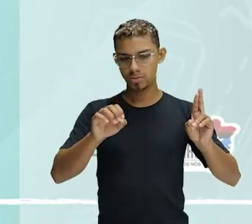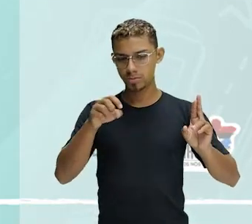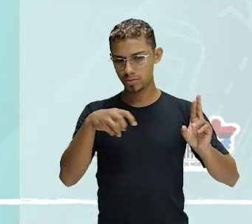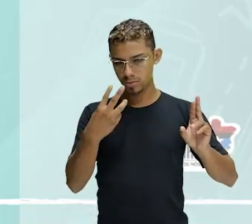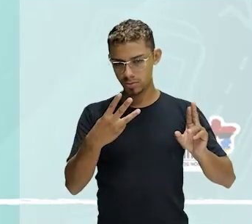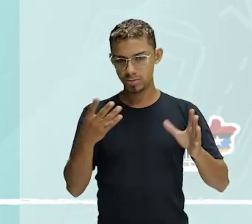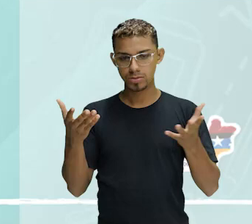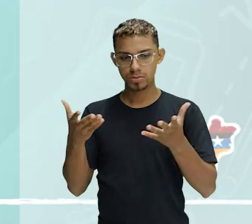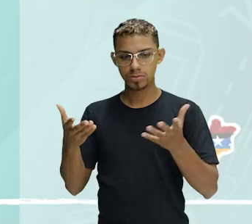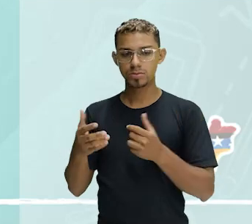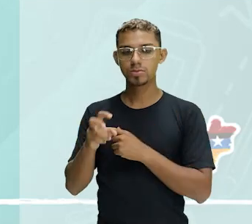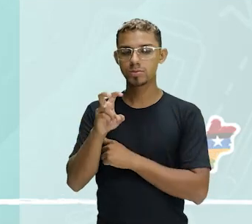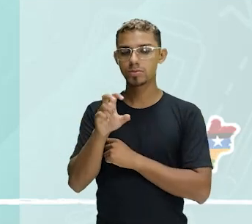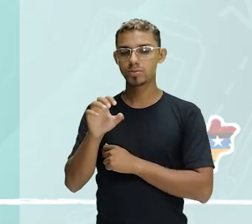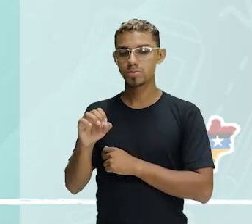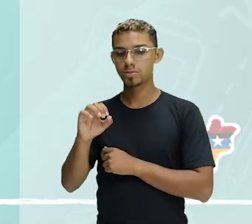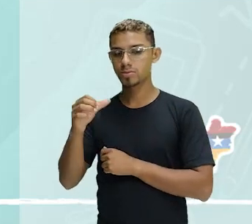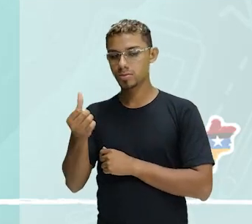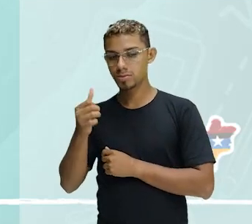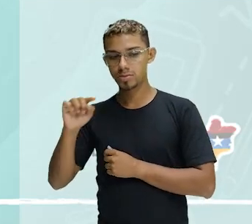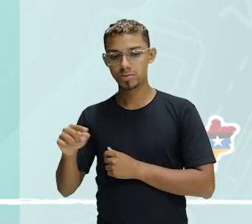503, agora nós temos R$